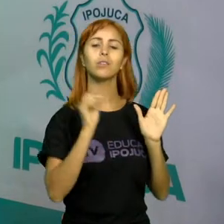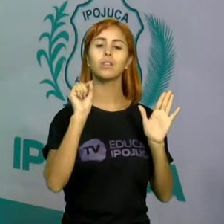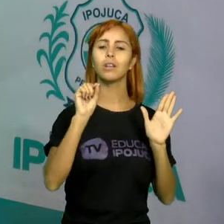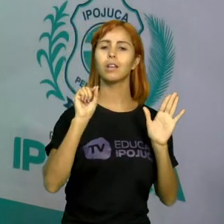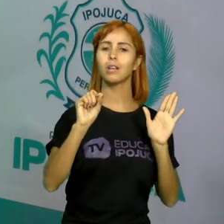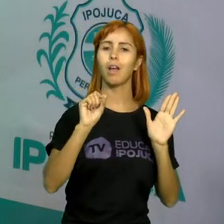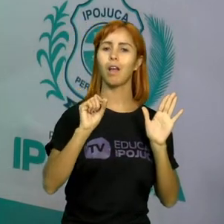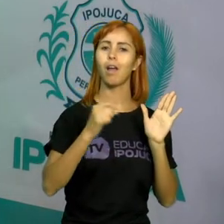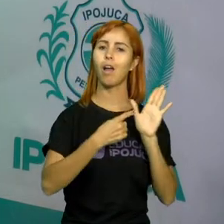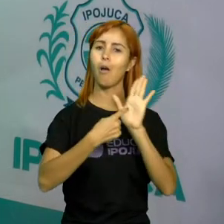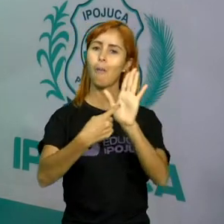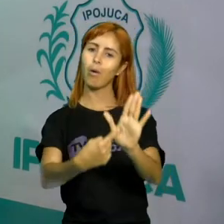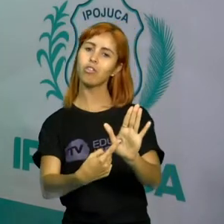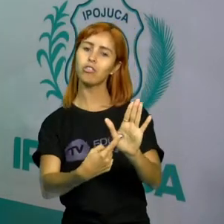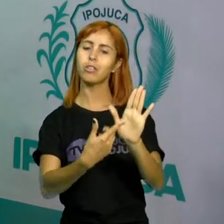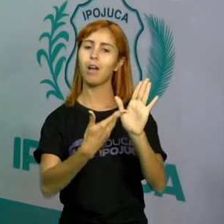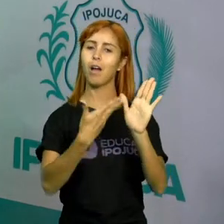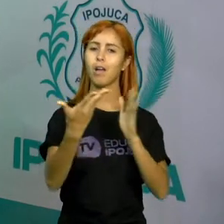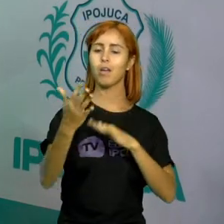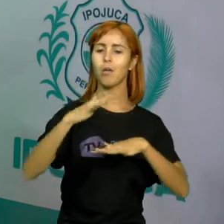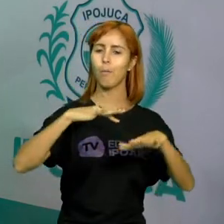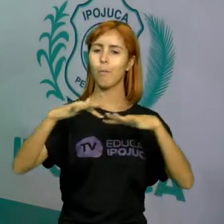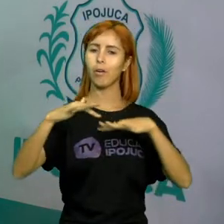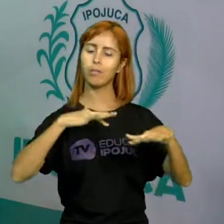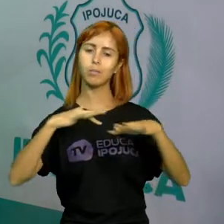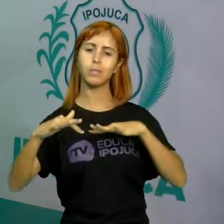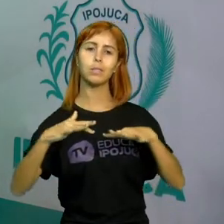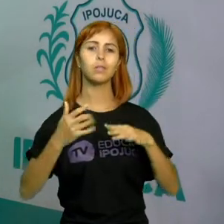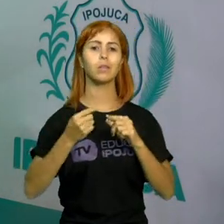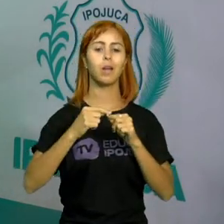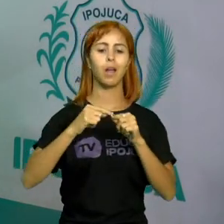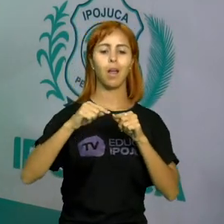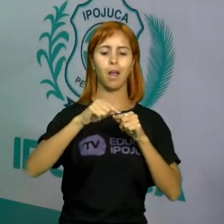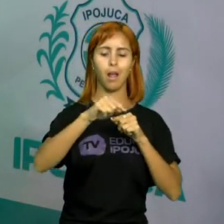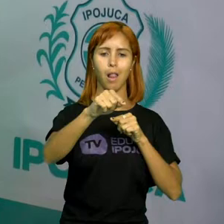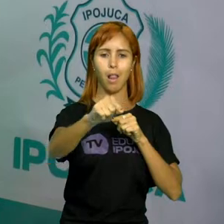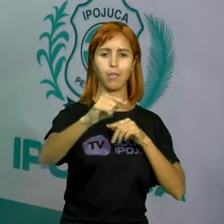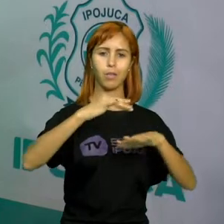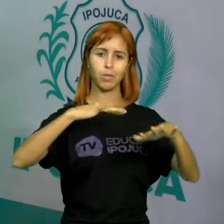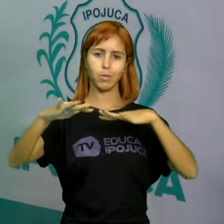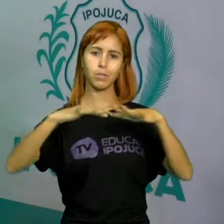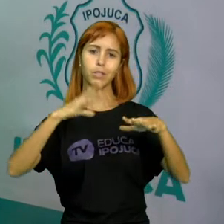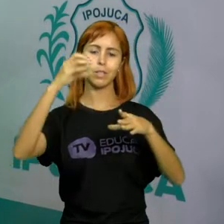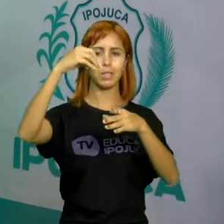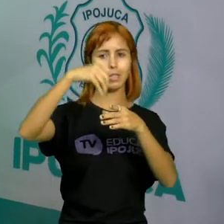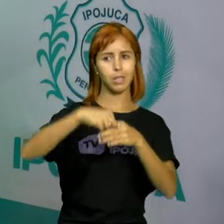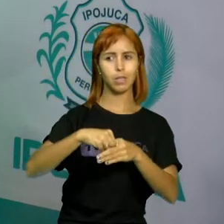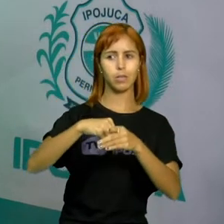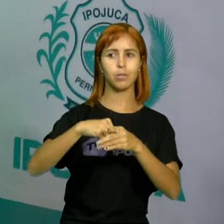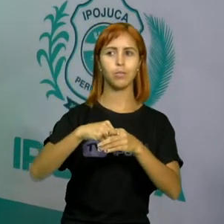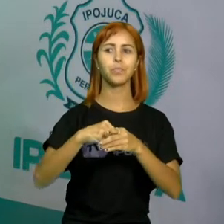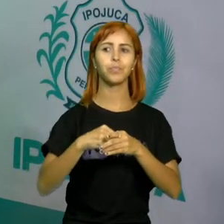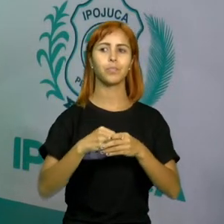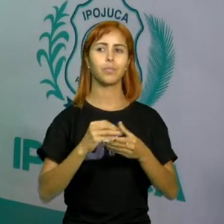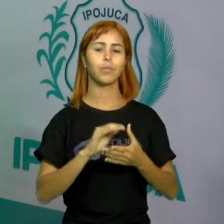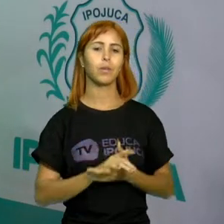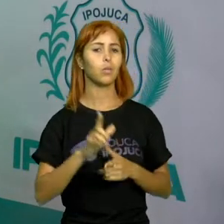de mensagem, e o movimento, porque é a linha que vai dar o movimento dentro da construção da